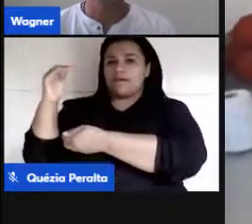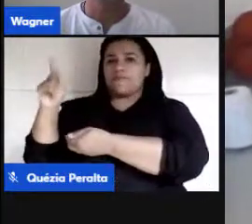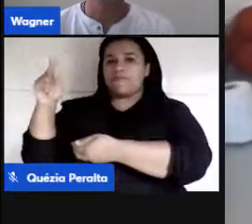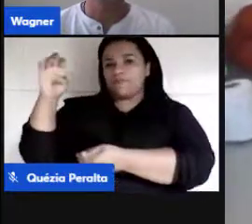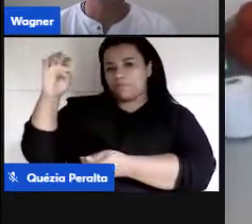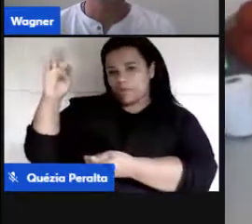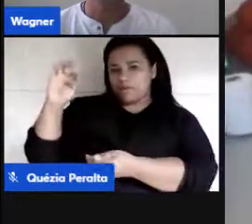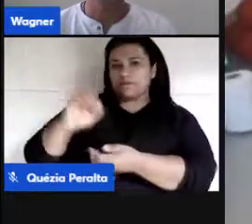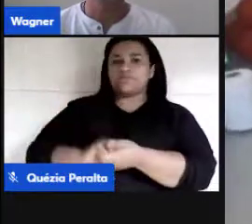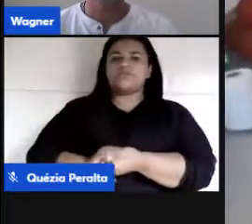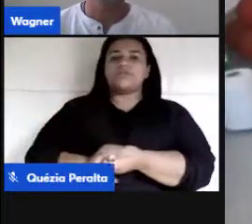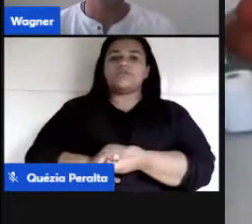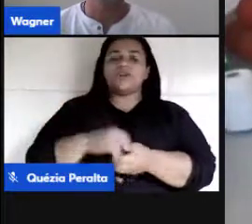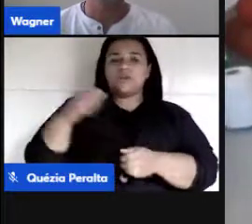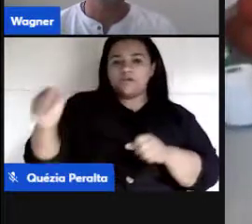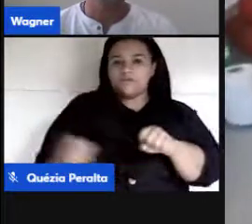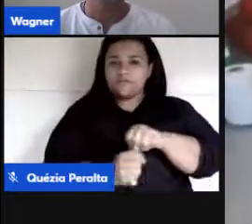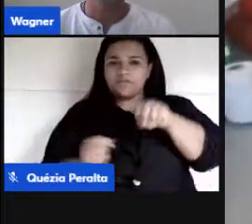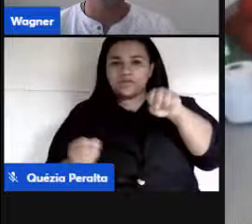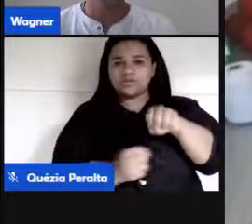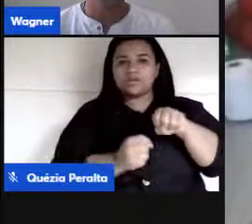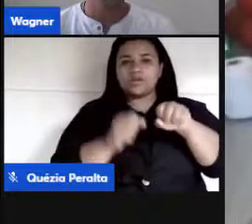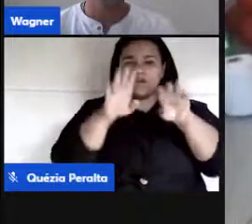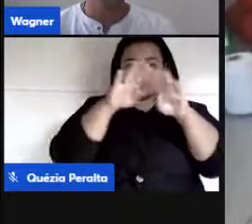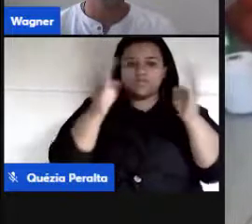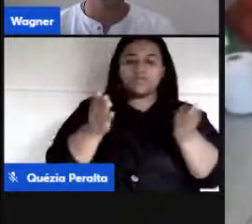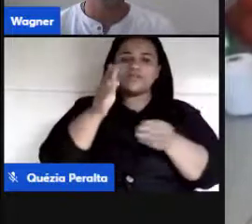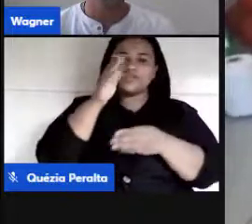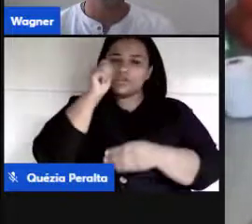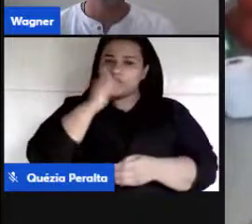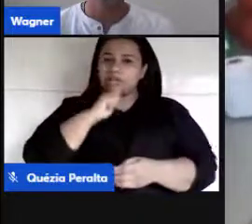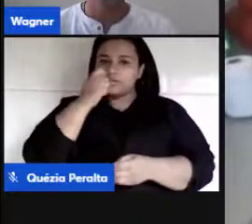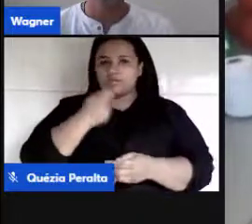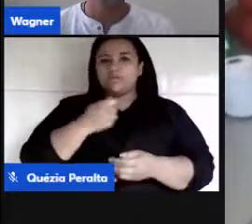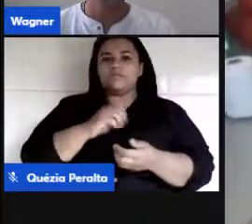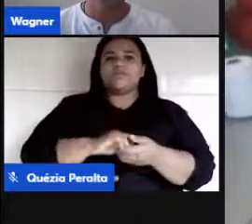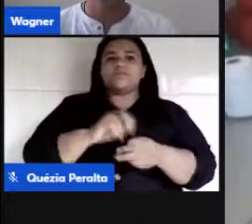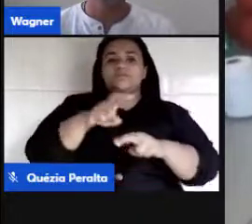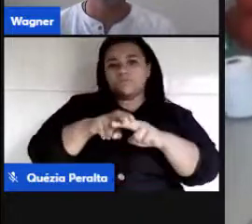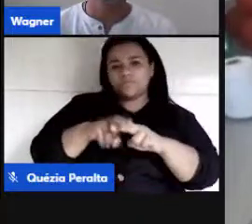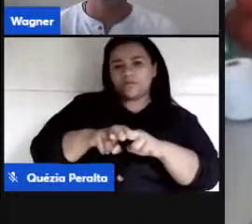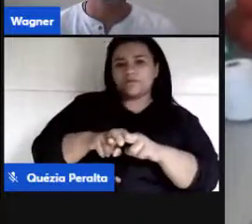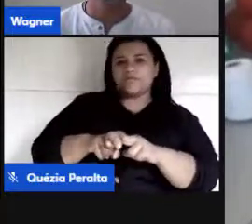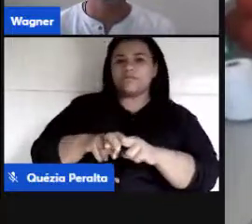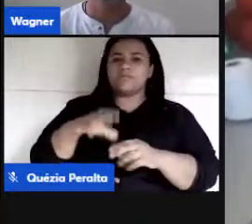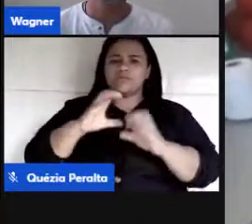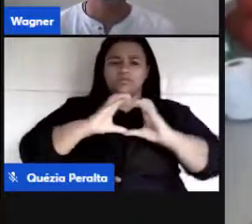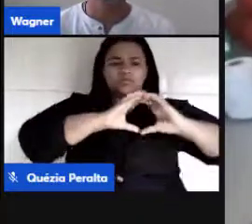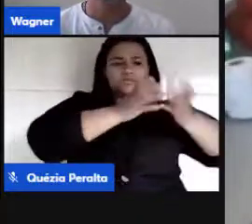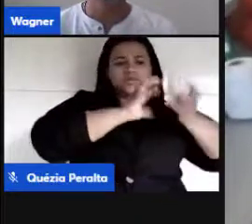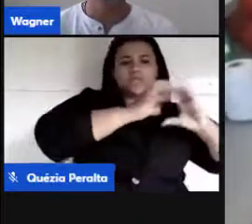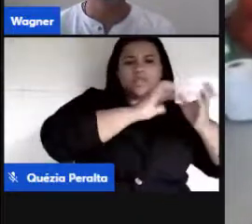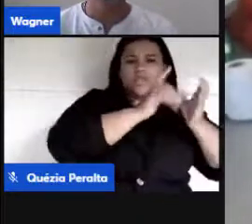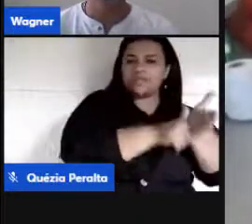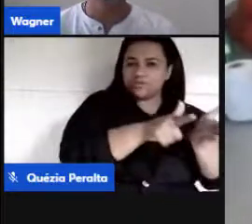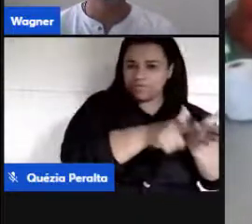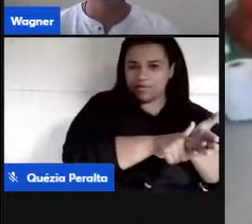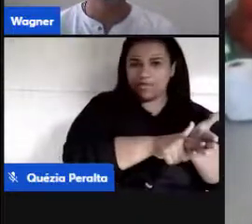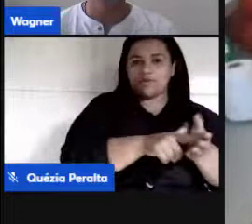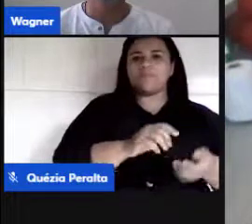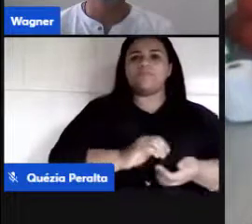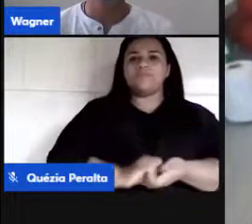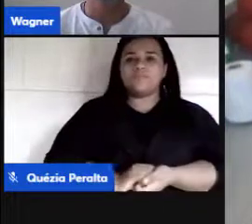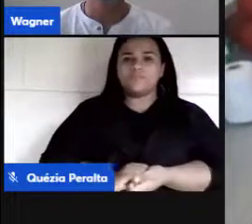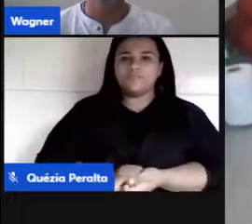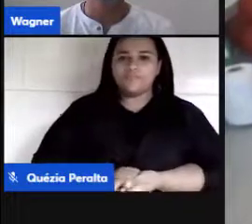de vassoura, o potinho de sorvete em cima de uma banqueta e 2 bolinhas de papel dessa vez. A Maria Clara irá